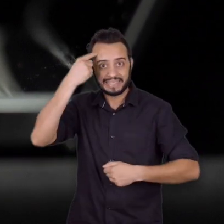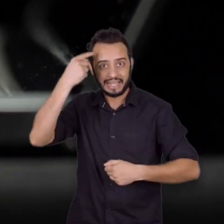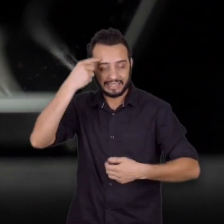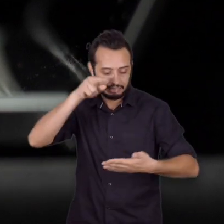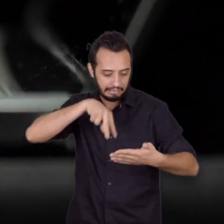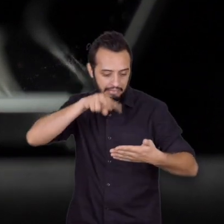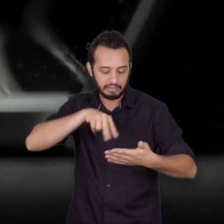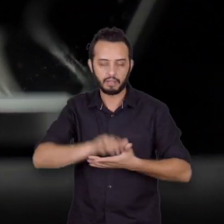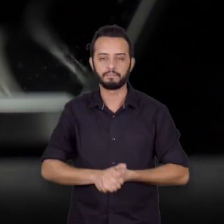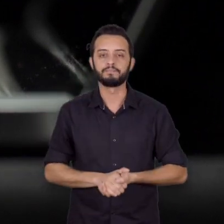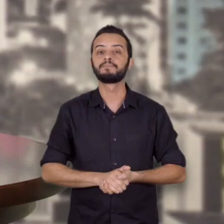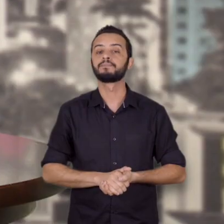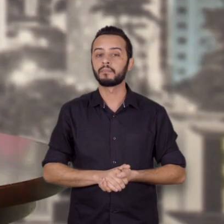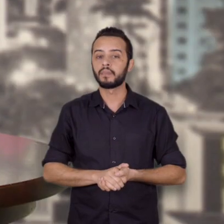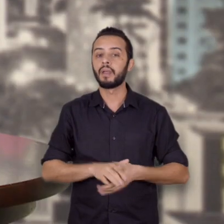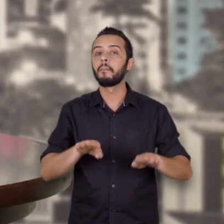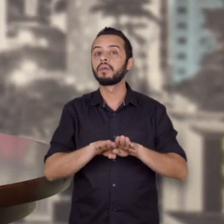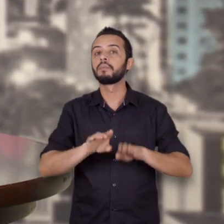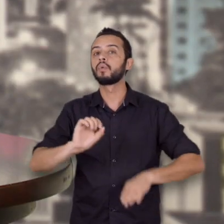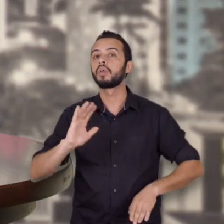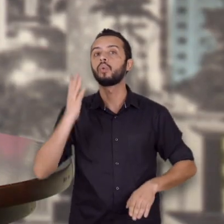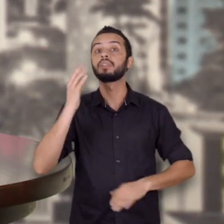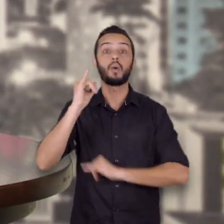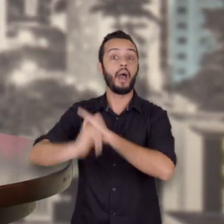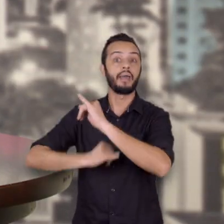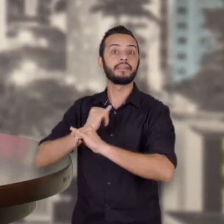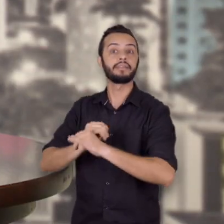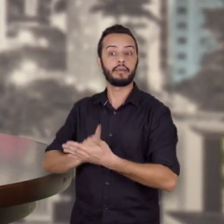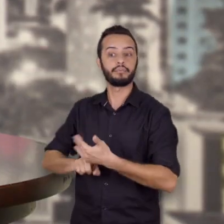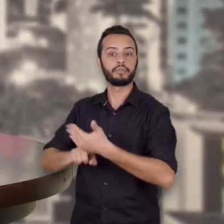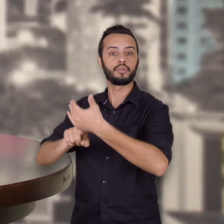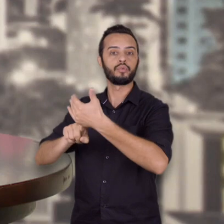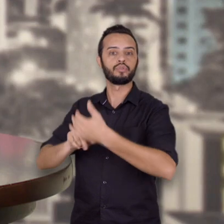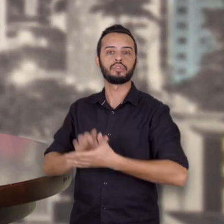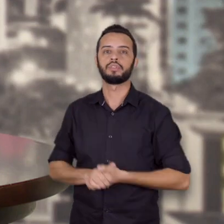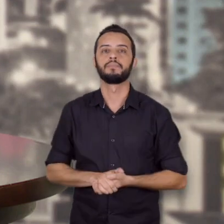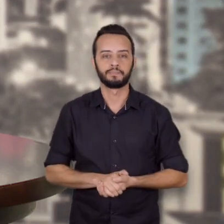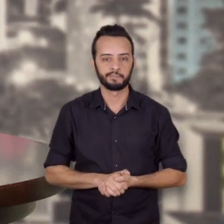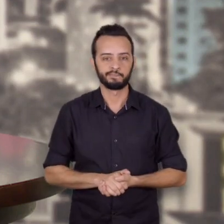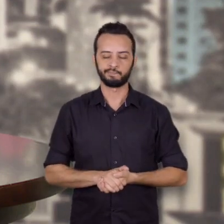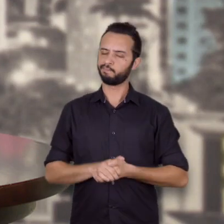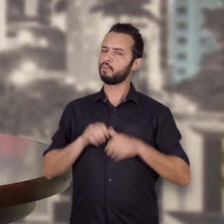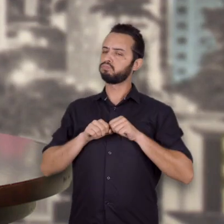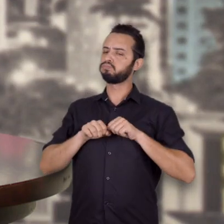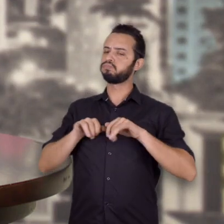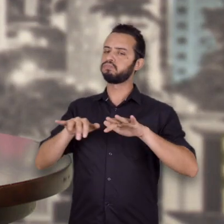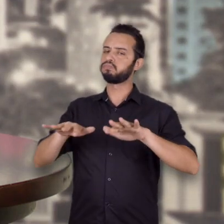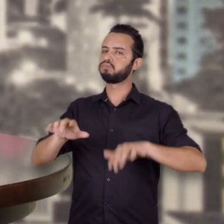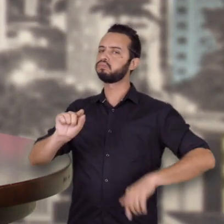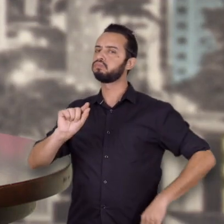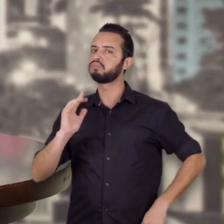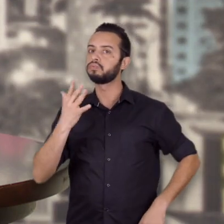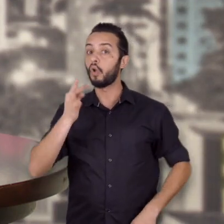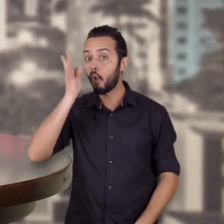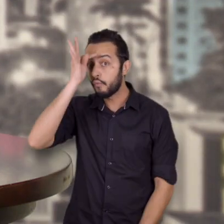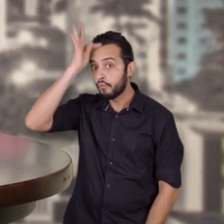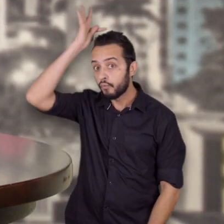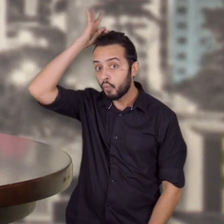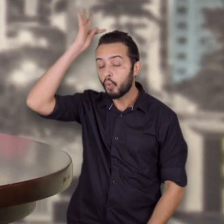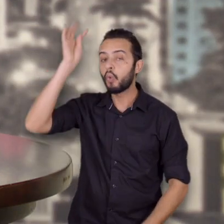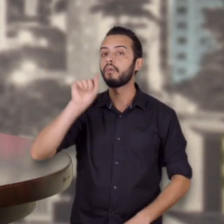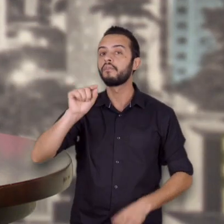Por outro lado, isso produziu compartilhamento à internet, não só armazenamento. E o compartilhamento fez o que o Michel Foucault chama